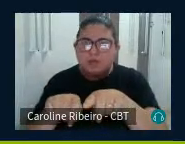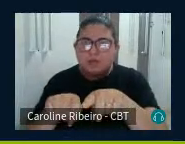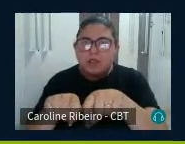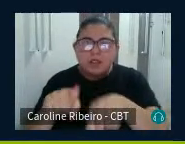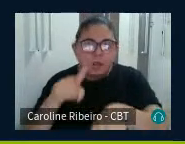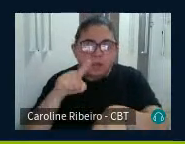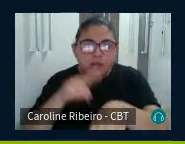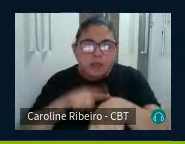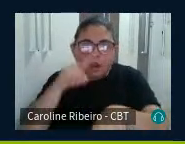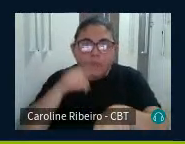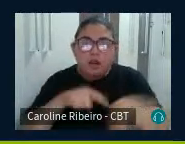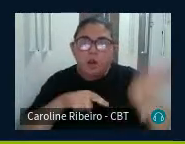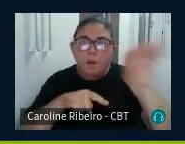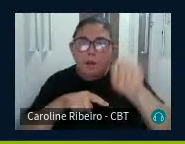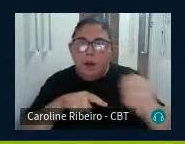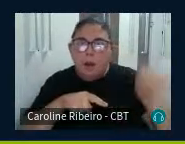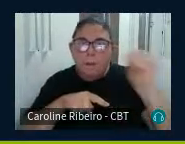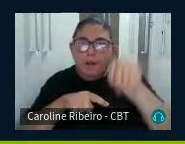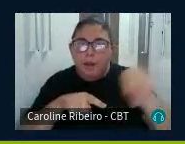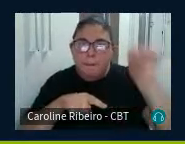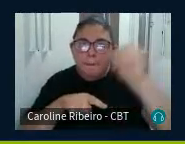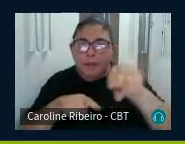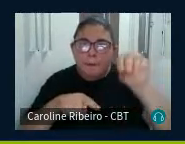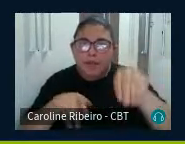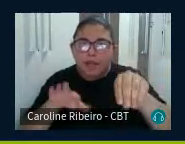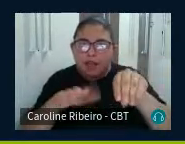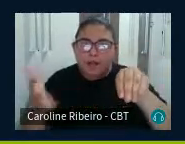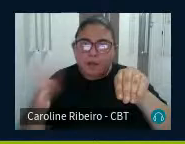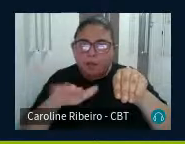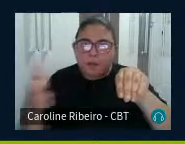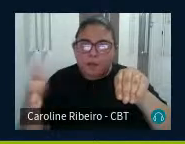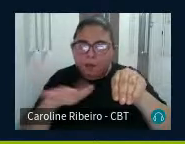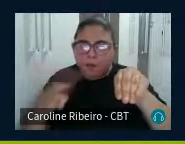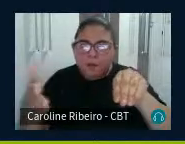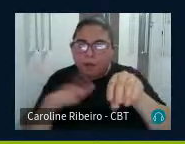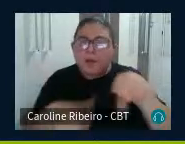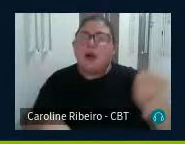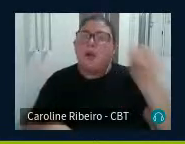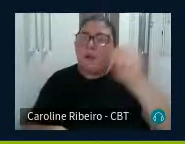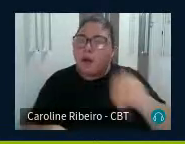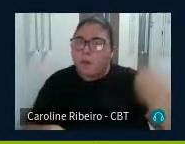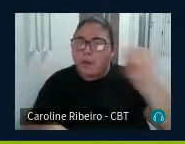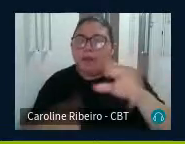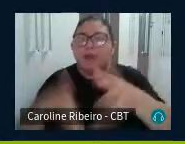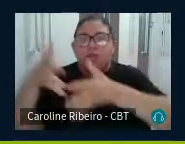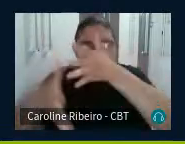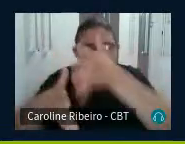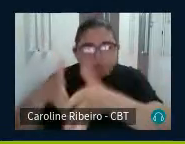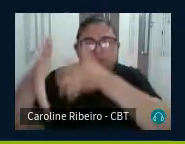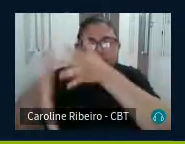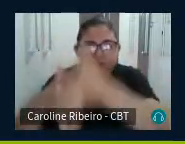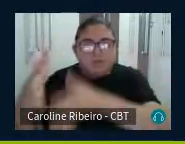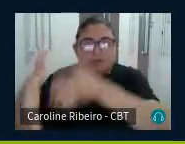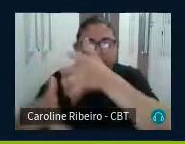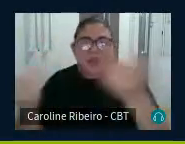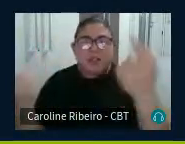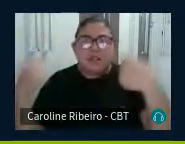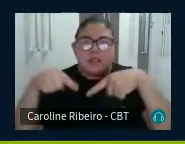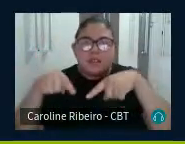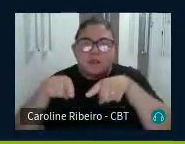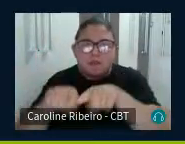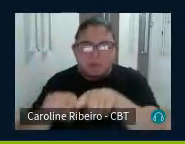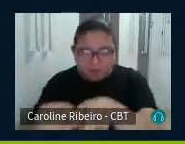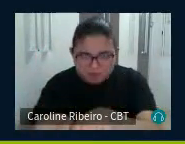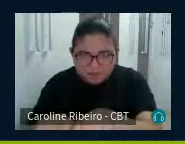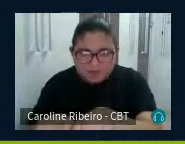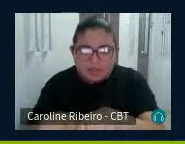momento que o interlocutor está passando a mensagem, o emissor, né, ela está ali fazendo, ó, a tradução. Enquanto eu